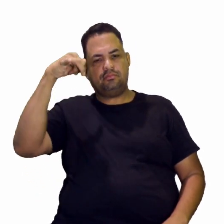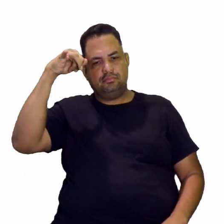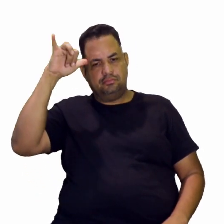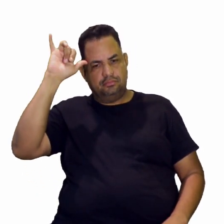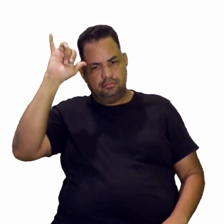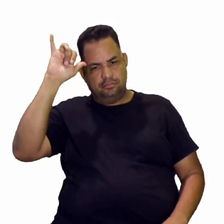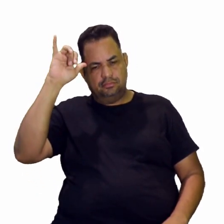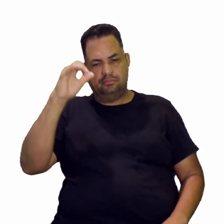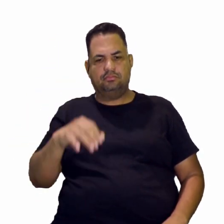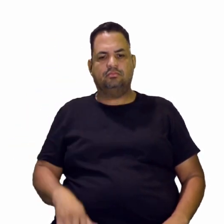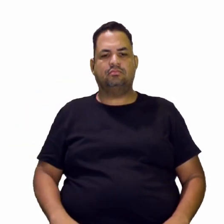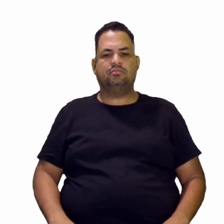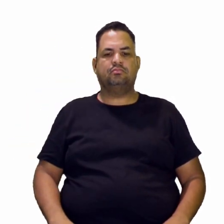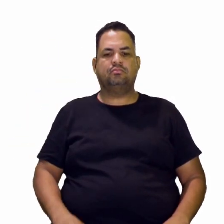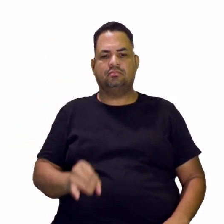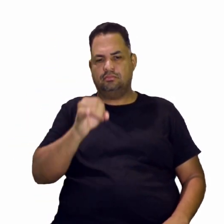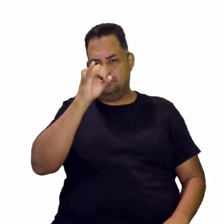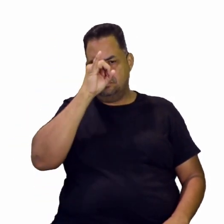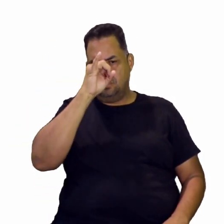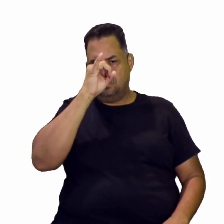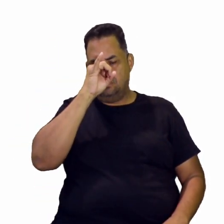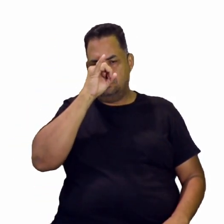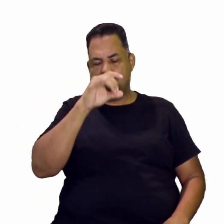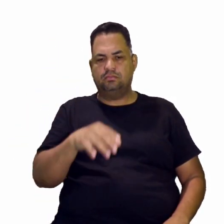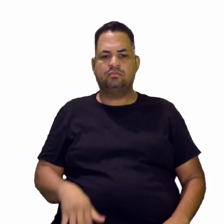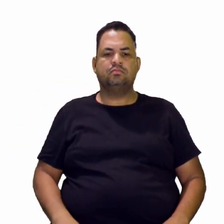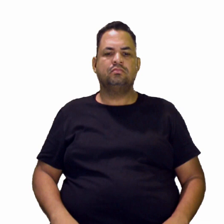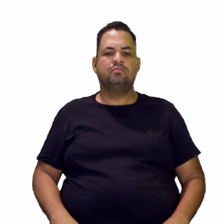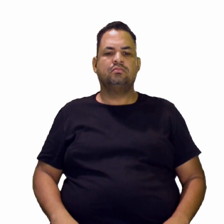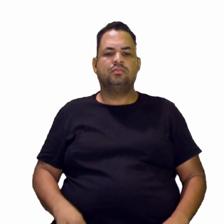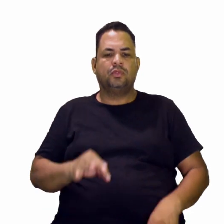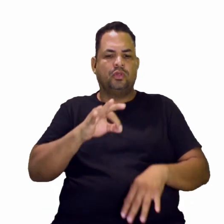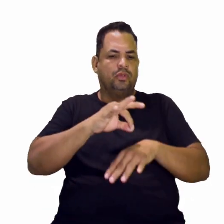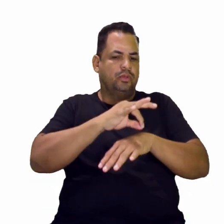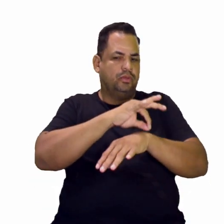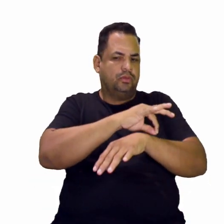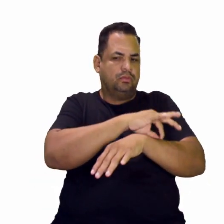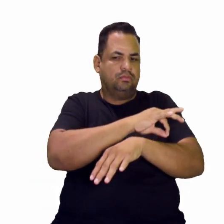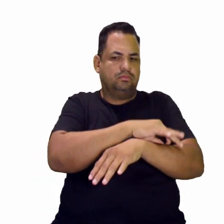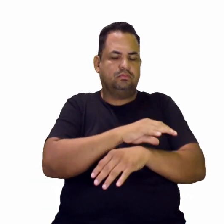bois, de porcos, de